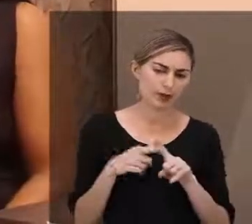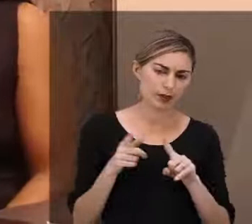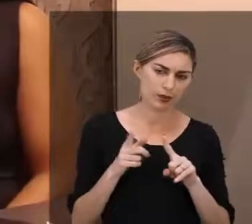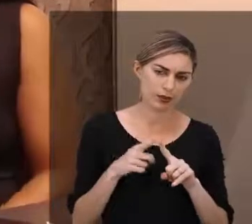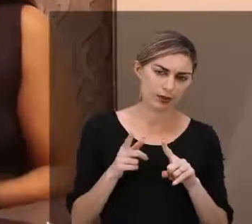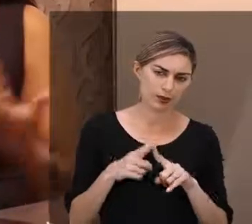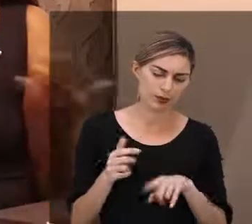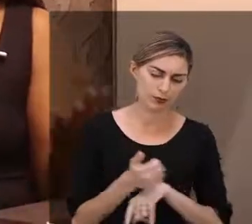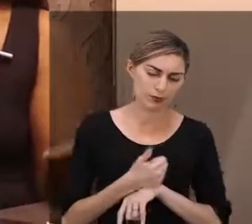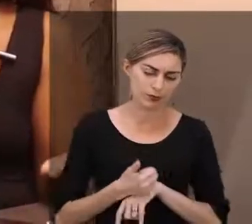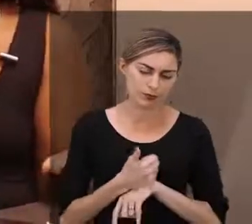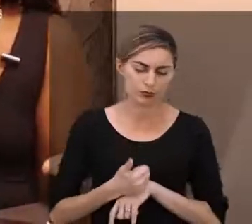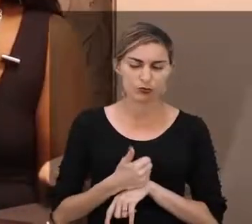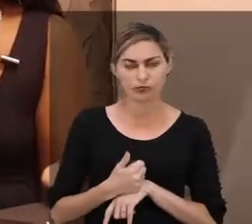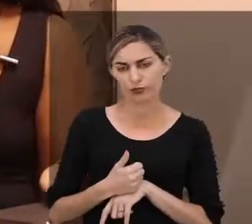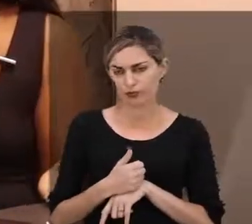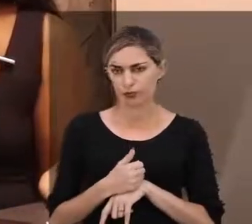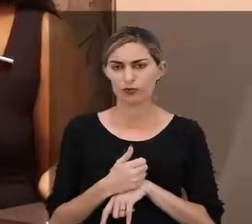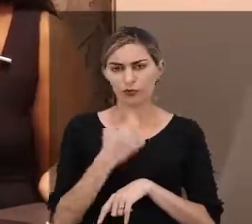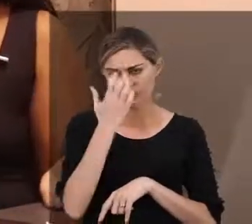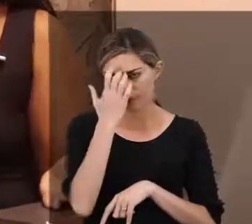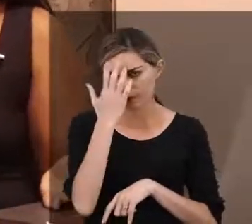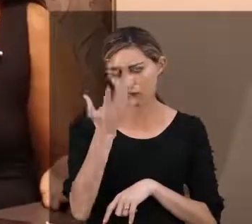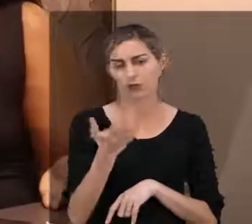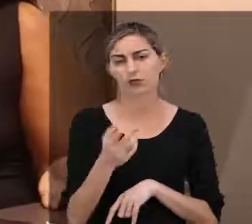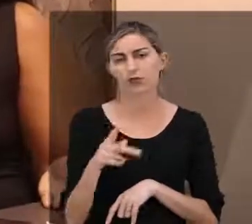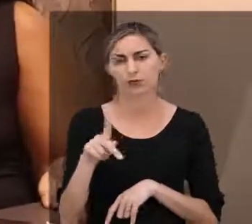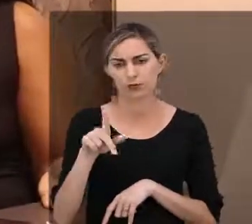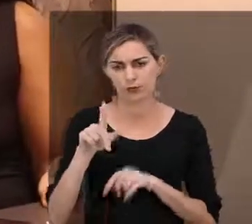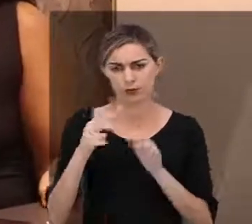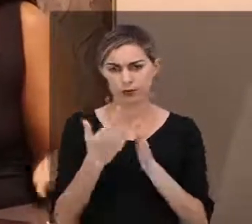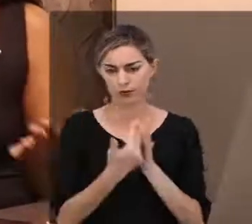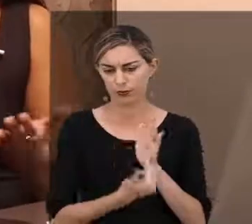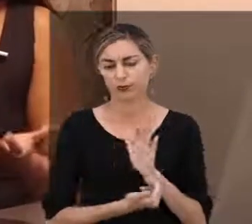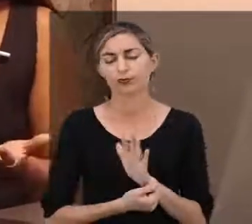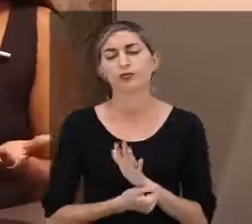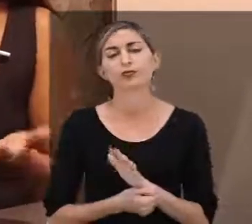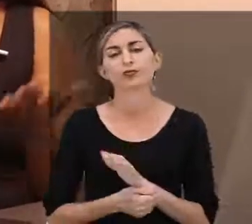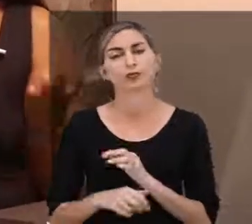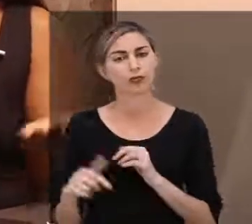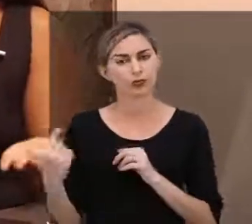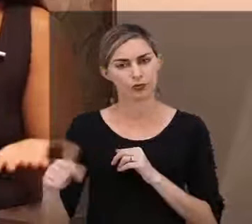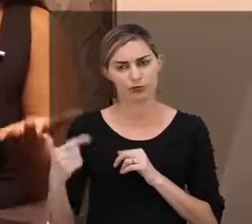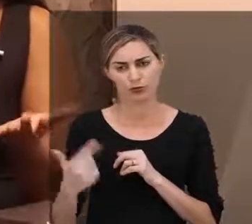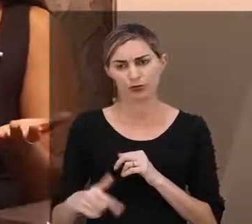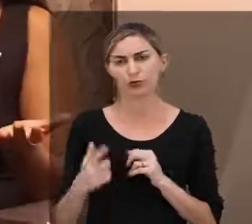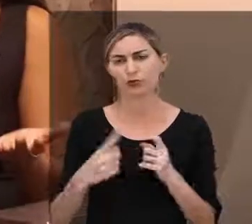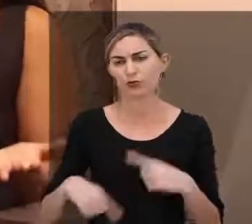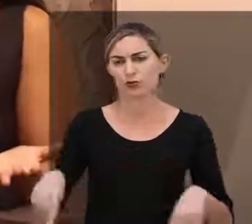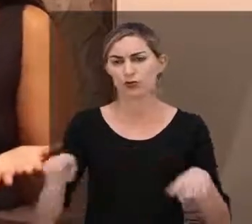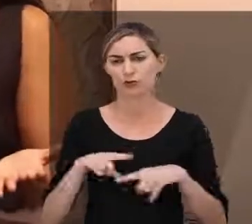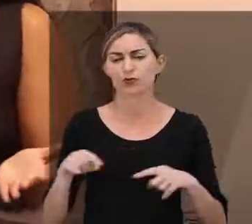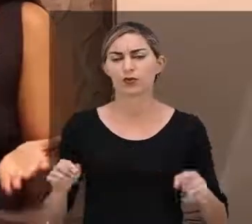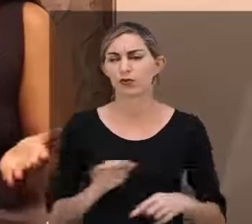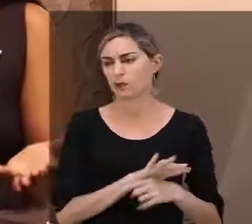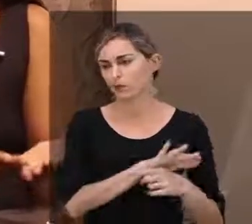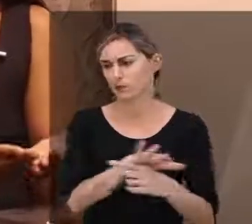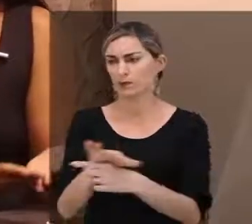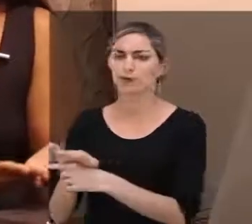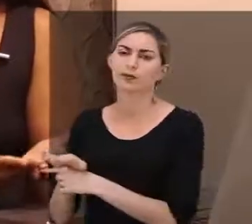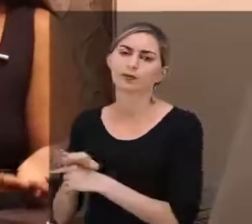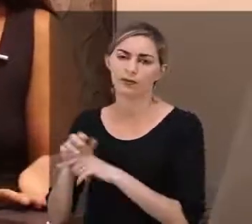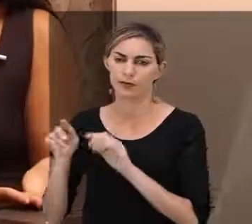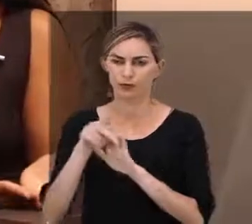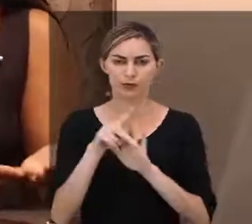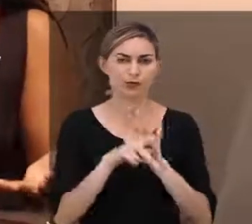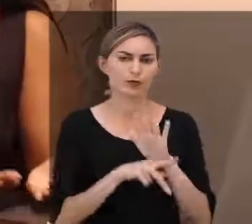profissionais no mercado. Vai ter gente que vai ter facilidade de ler a planta e vai ter gente que não vai ter. E quem não tem, a gente está aqui, a gente tem que auxiliar para que o